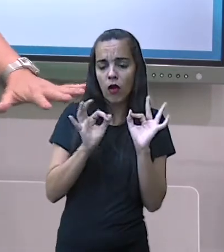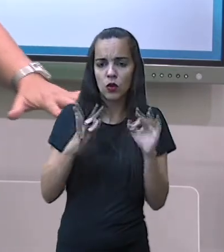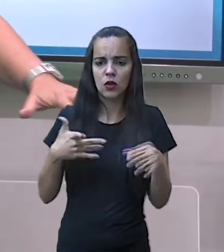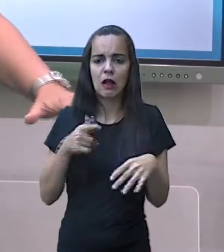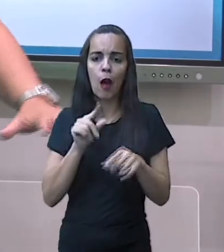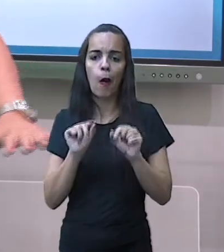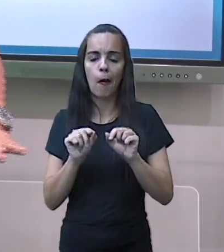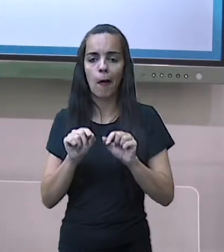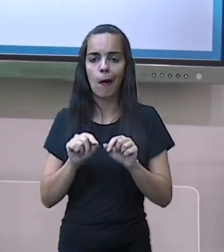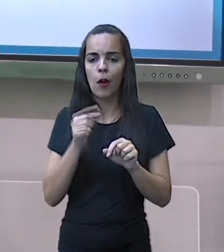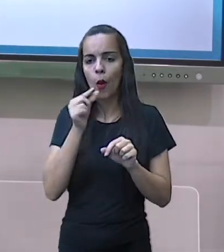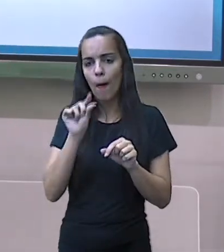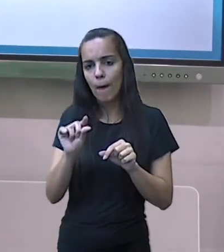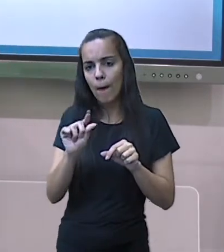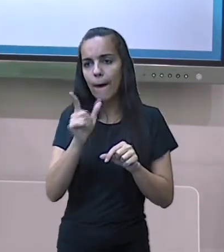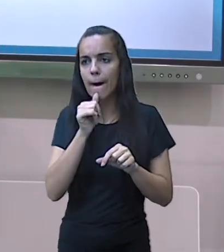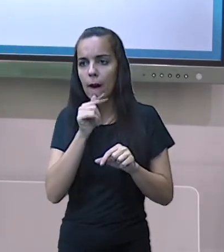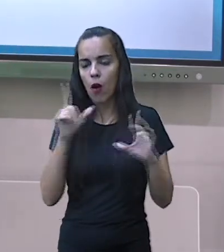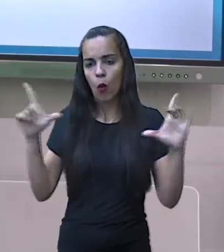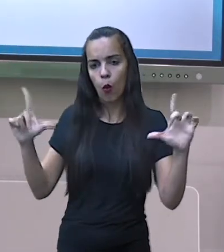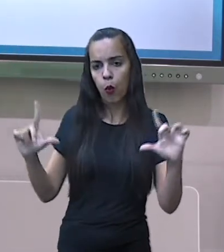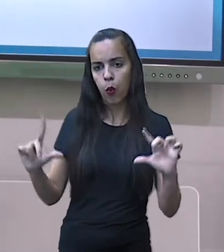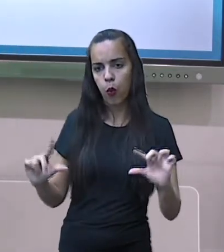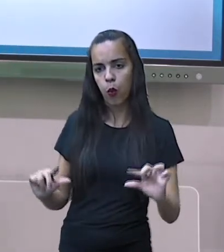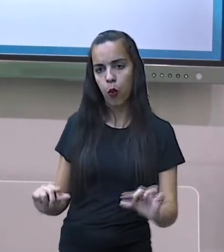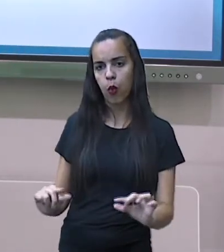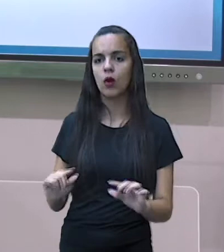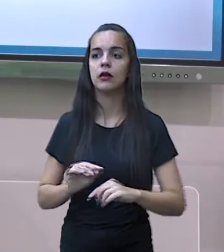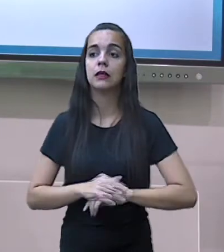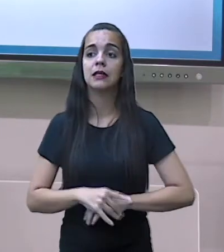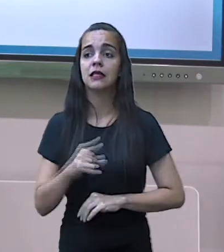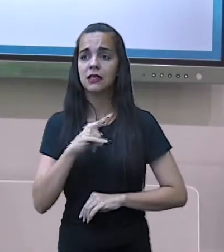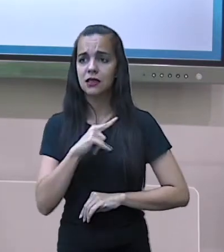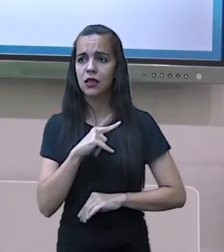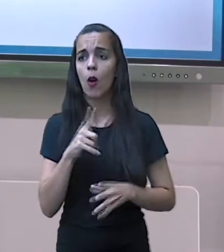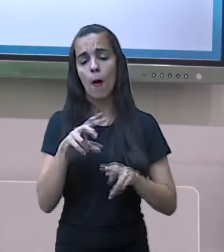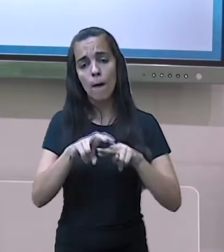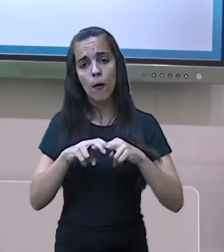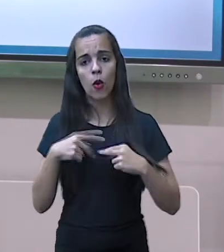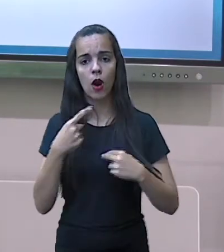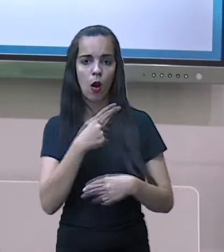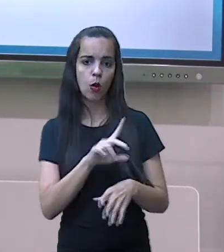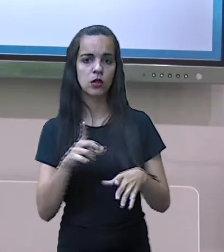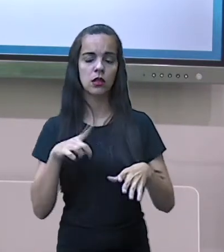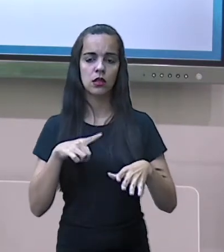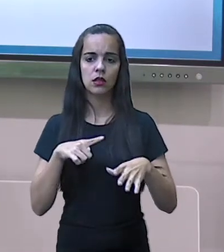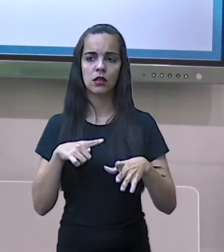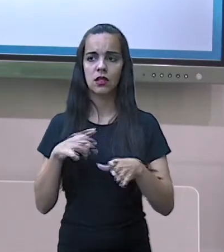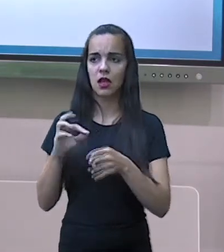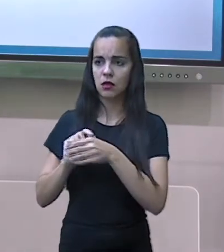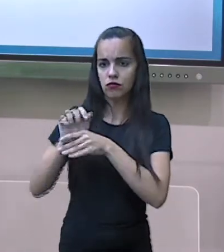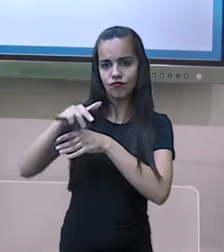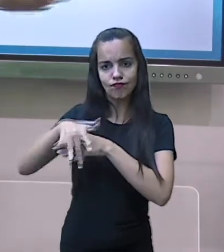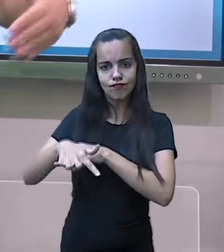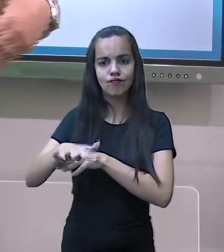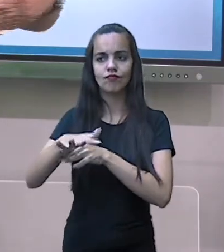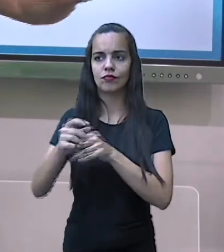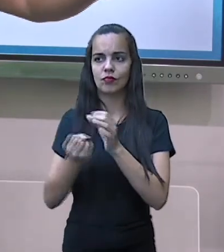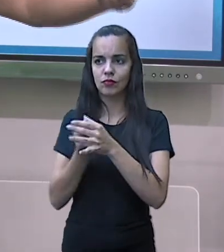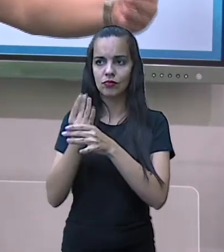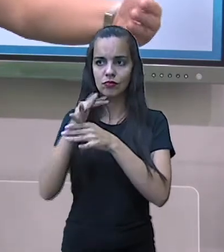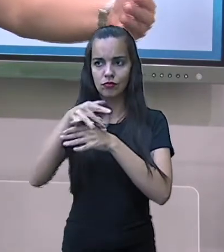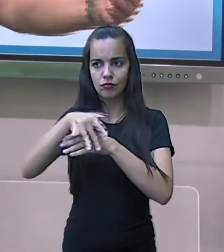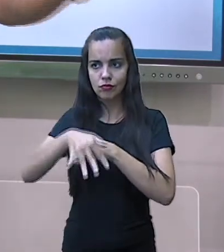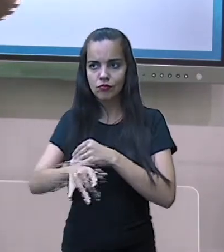seca, as águas dele diminuem. Mas existe uma reserva subterrânea que